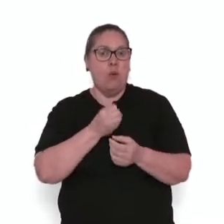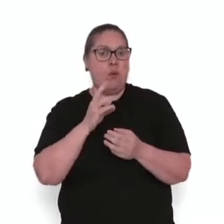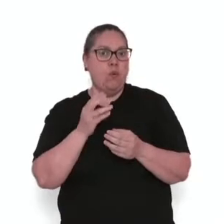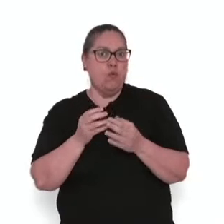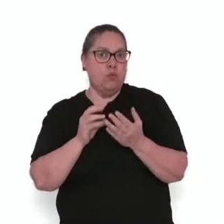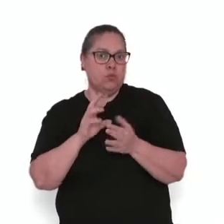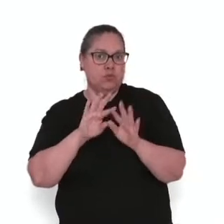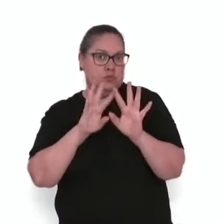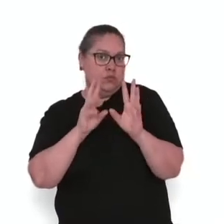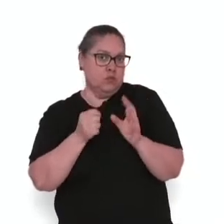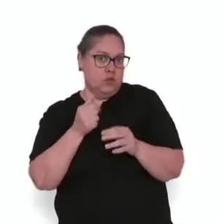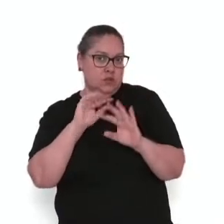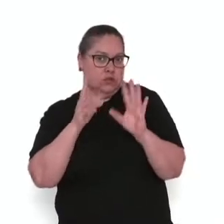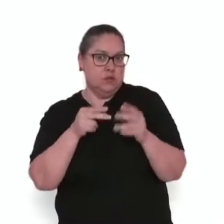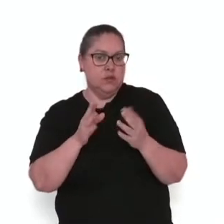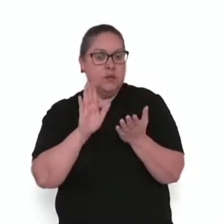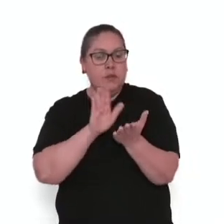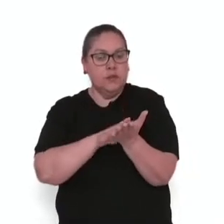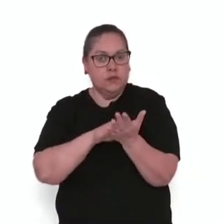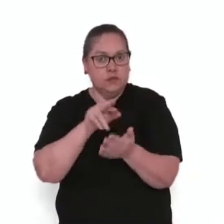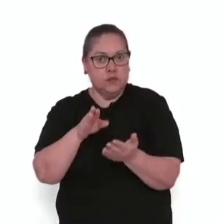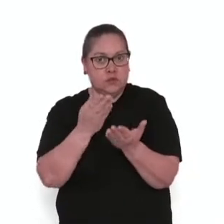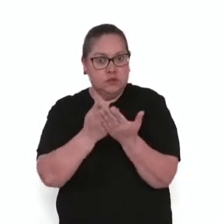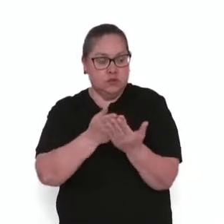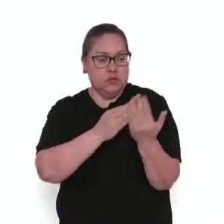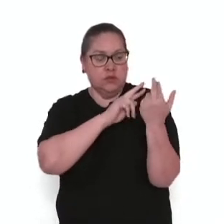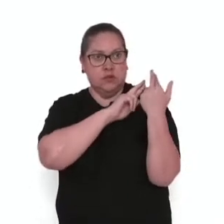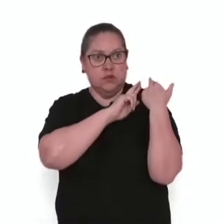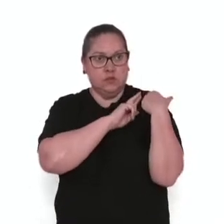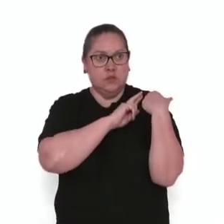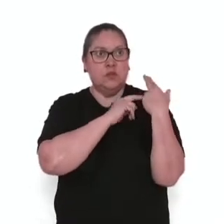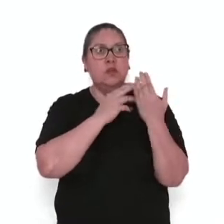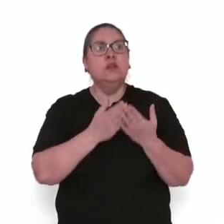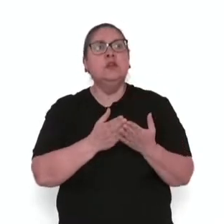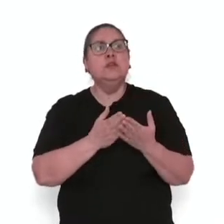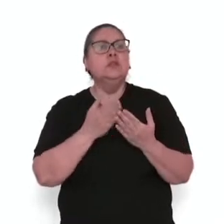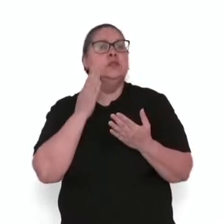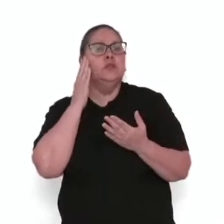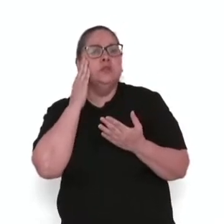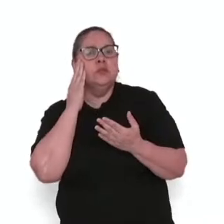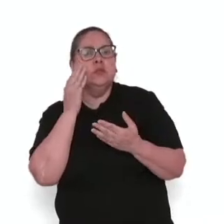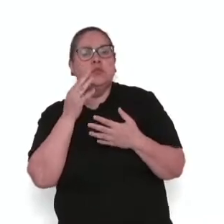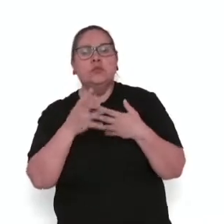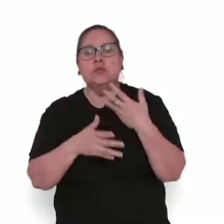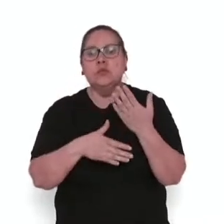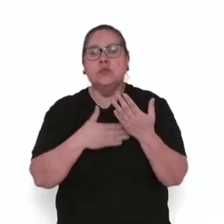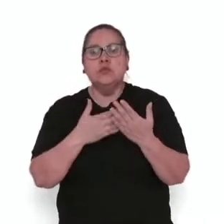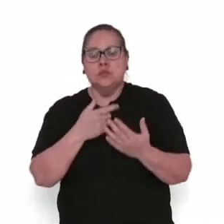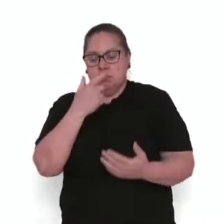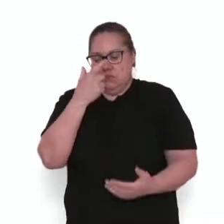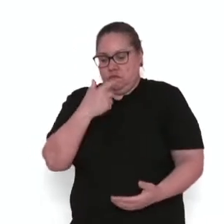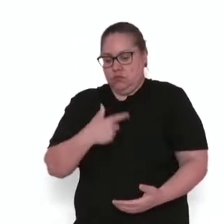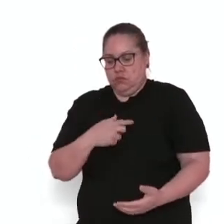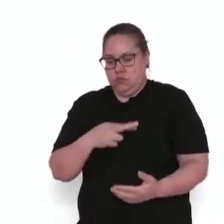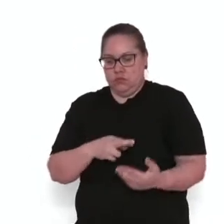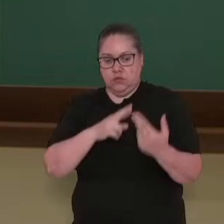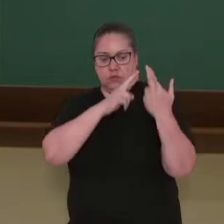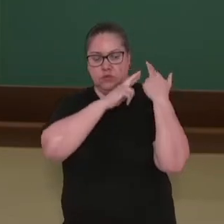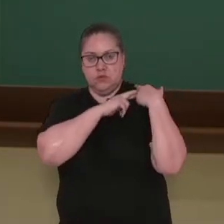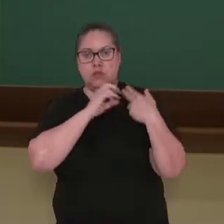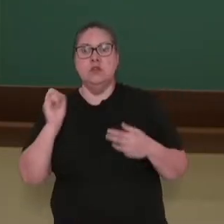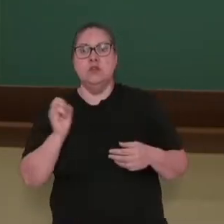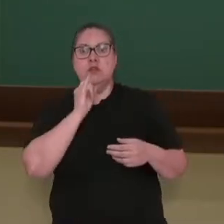Possui responsabilidade com suas tarefas e aprendizados? Participa das aulas e segue as regras da sua escola? Você